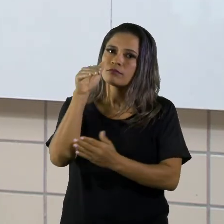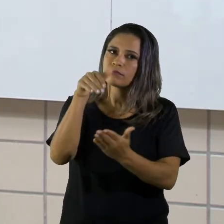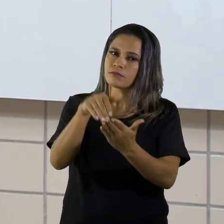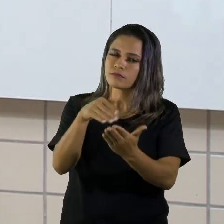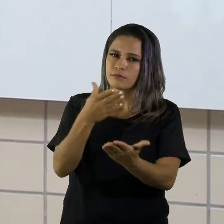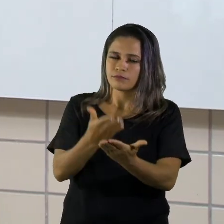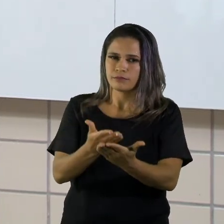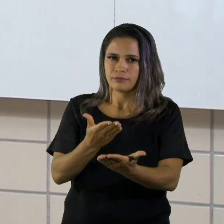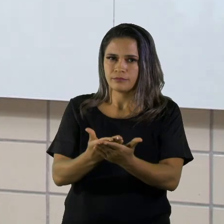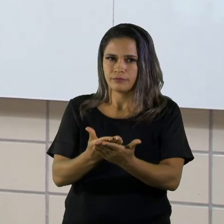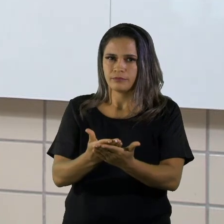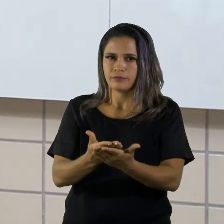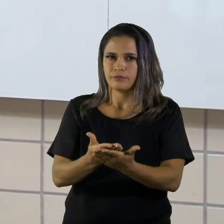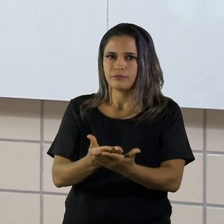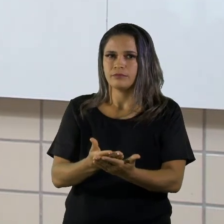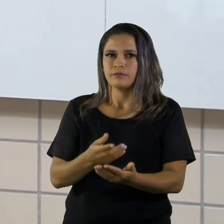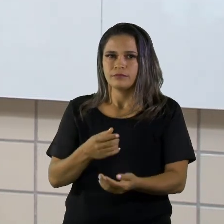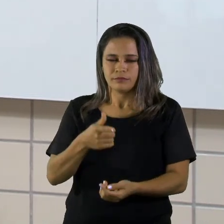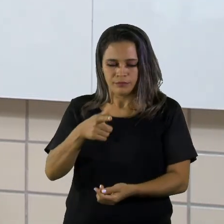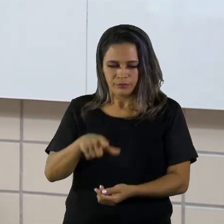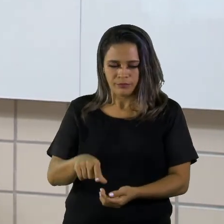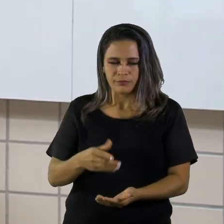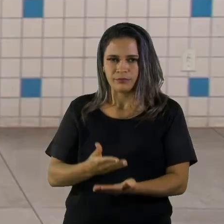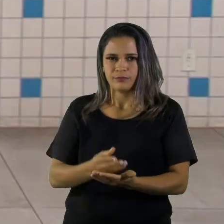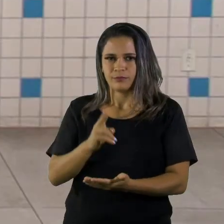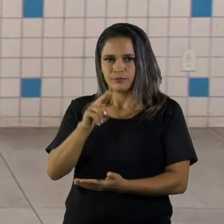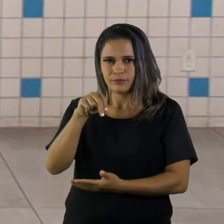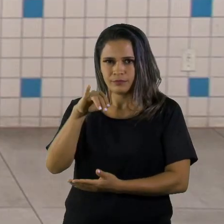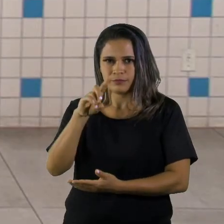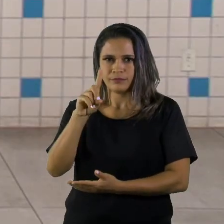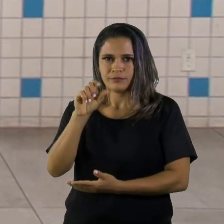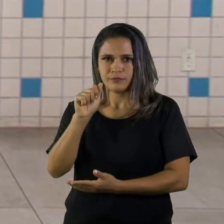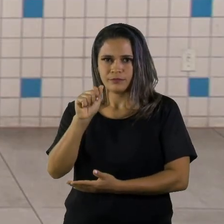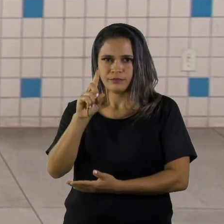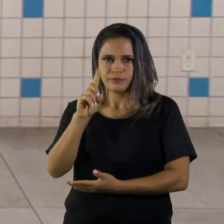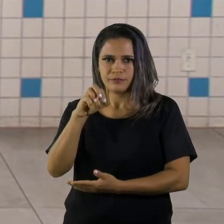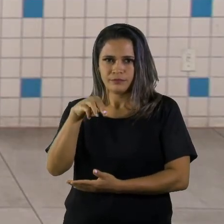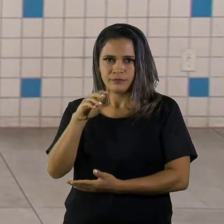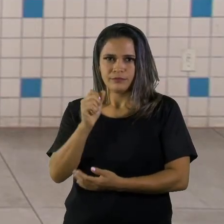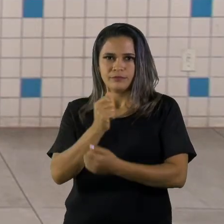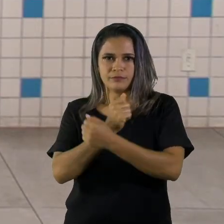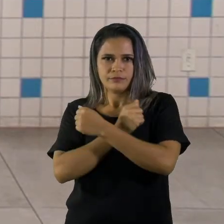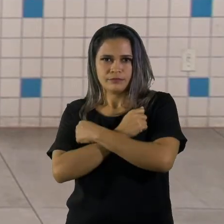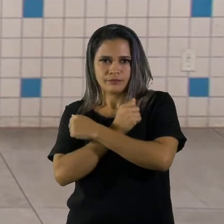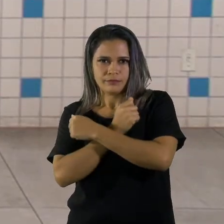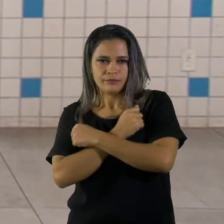que nós trabalharemos mais unidades de medidas. Ok, pessoal? Um abraço!